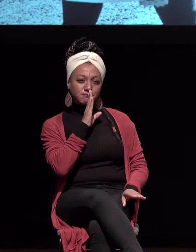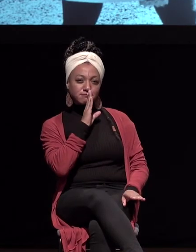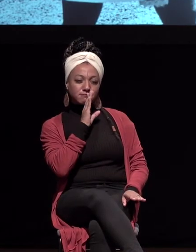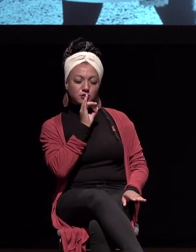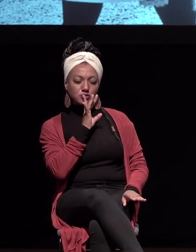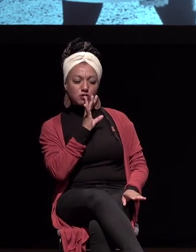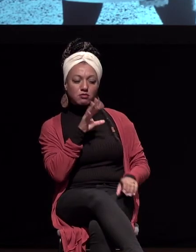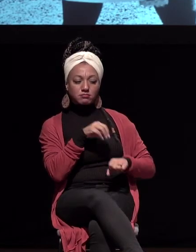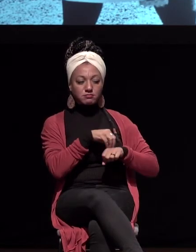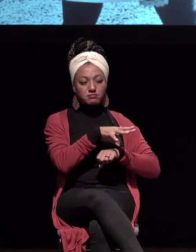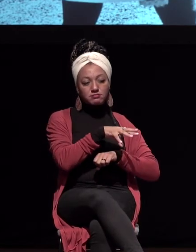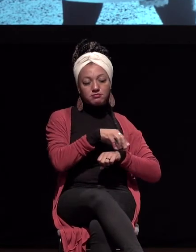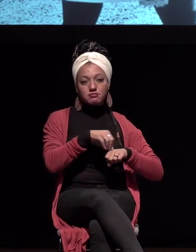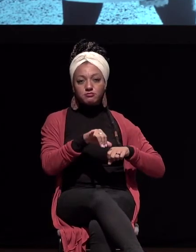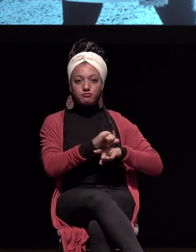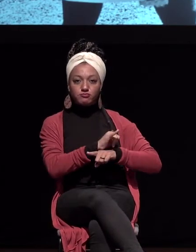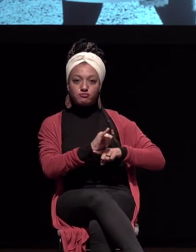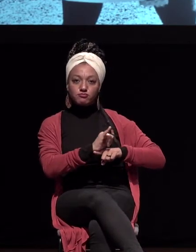estava lá para mediar.